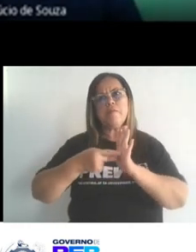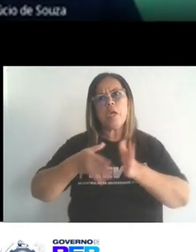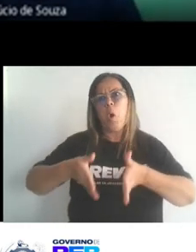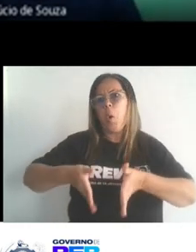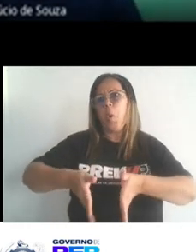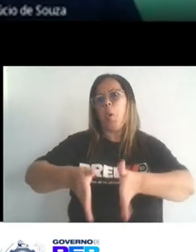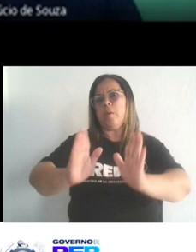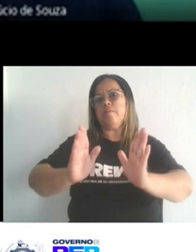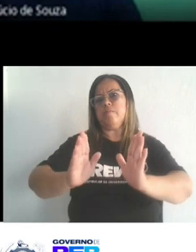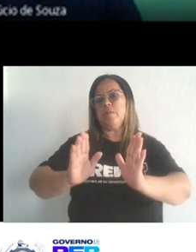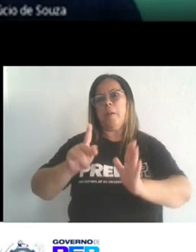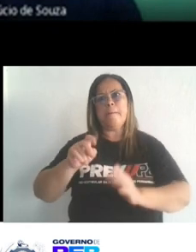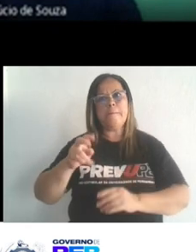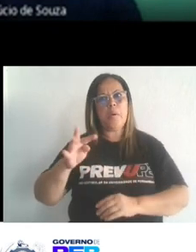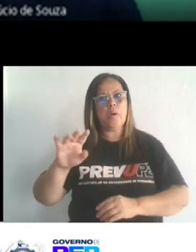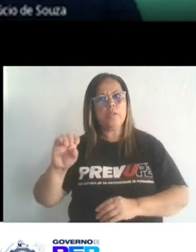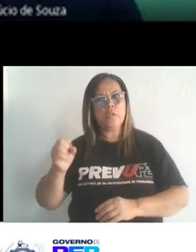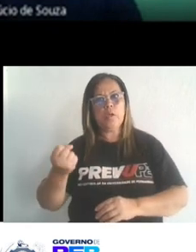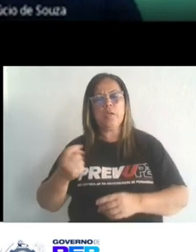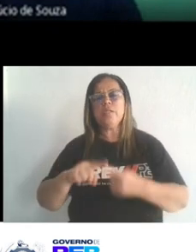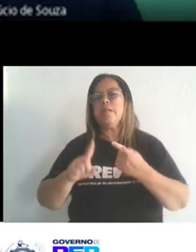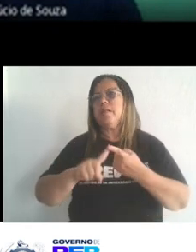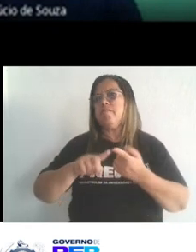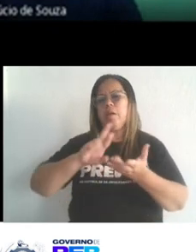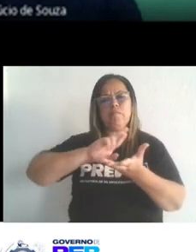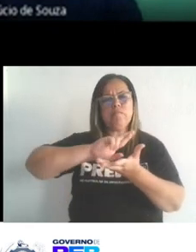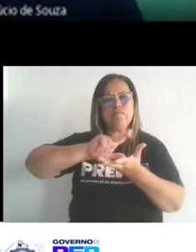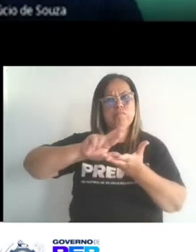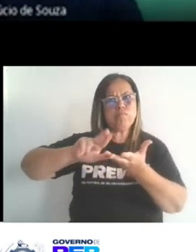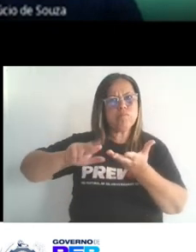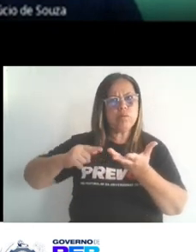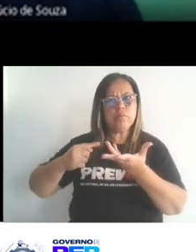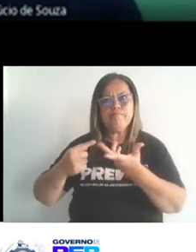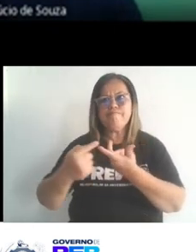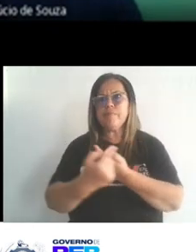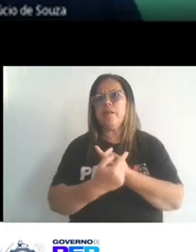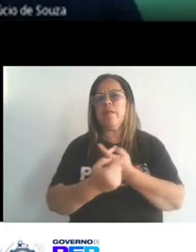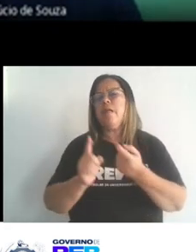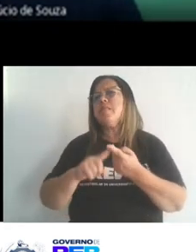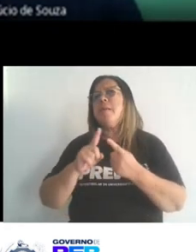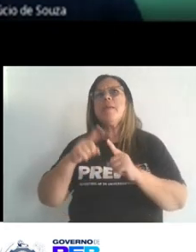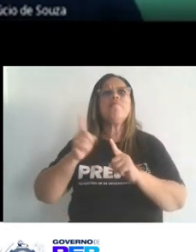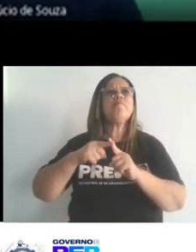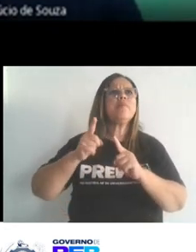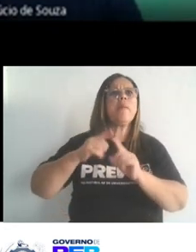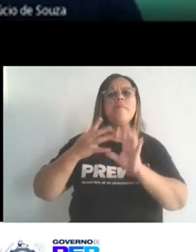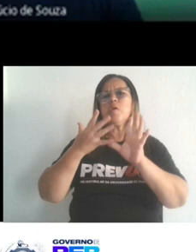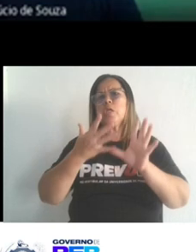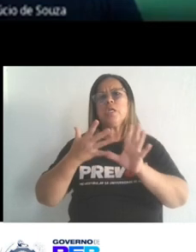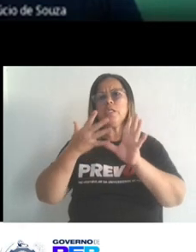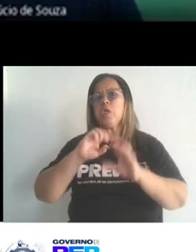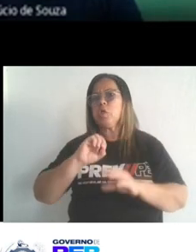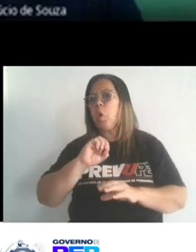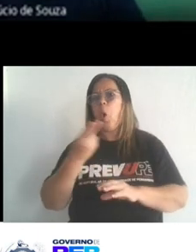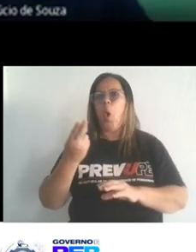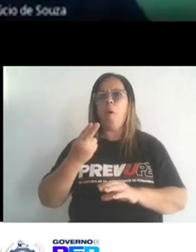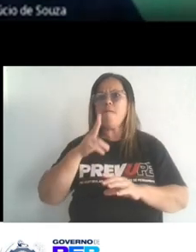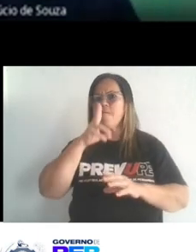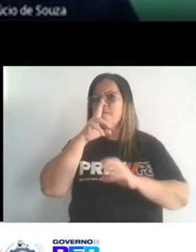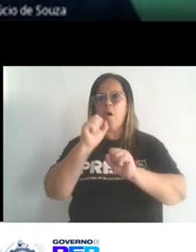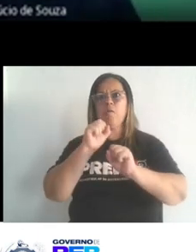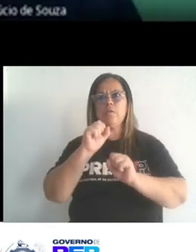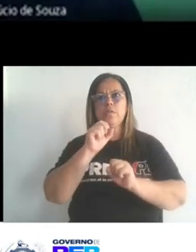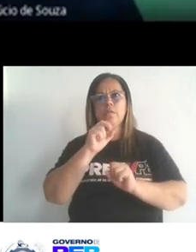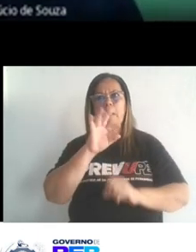portos canais de irrigação etc além de algum tipo de exército ou força policial